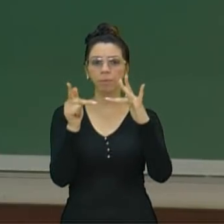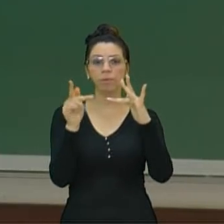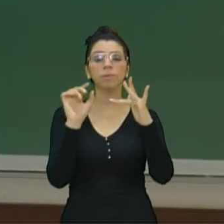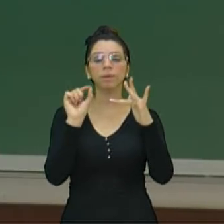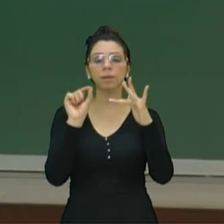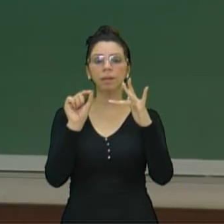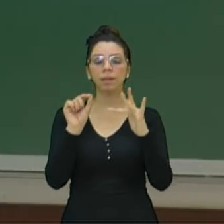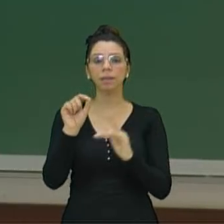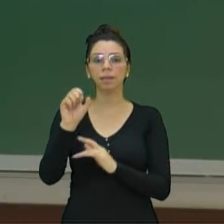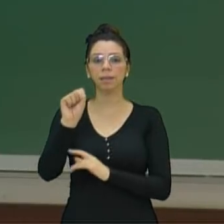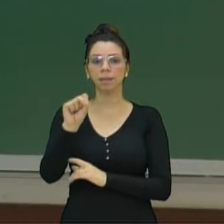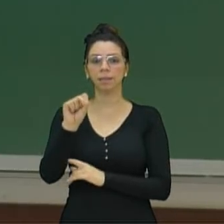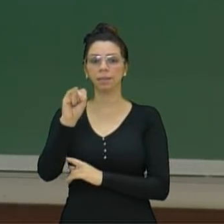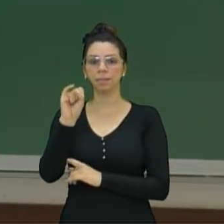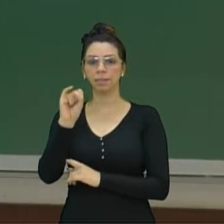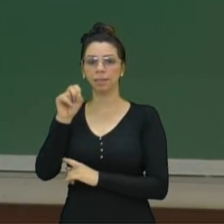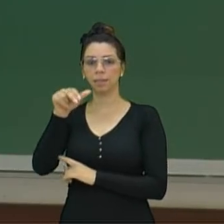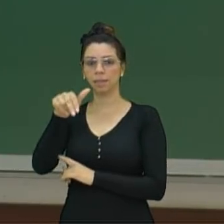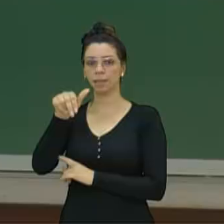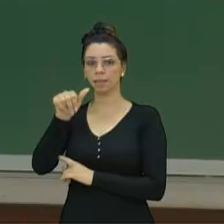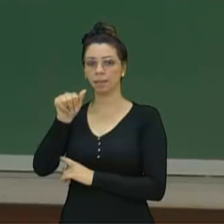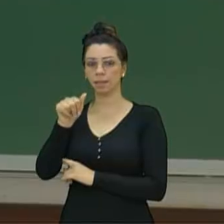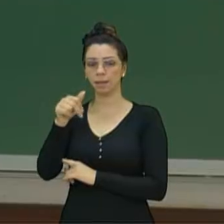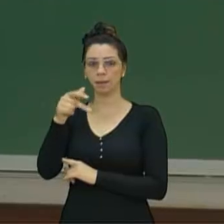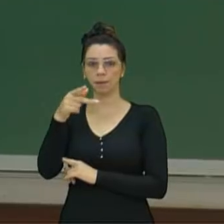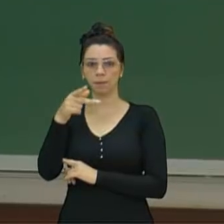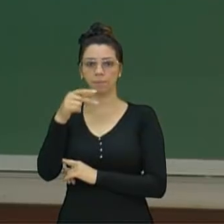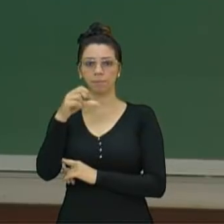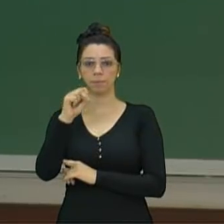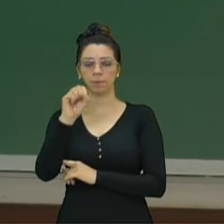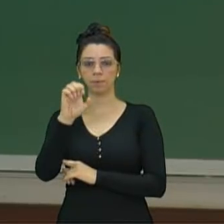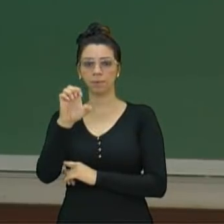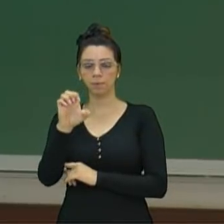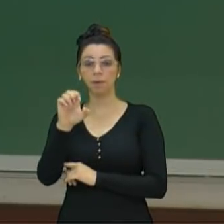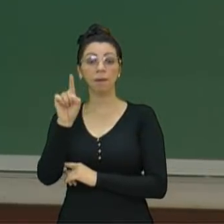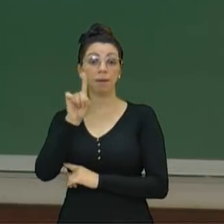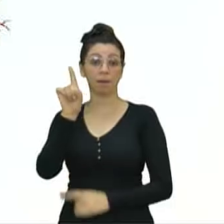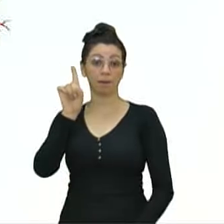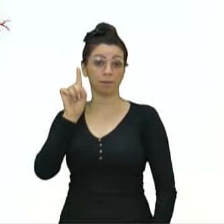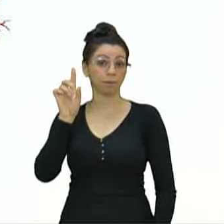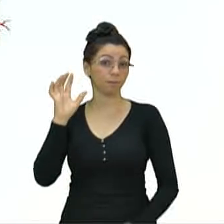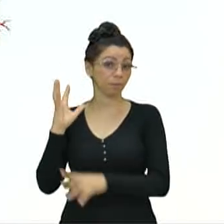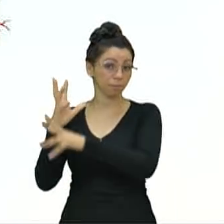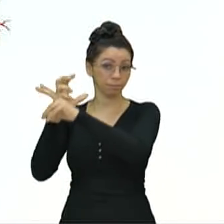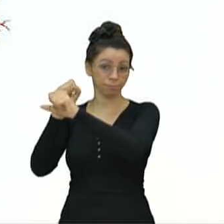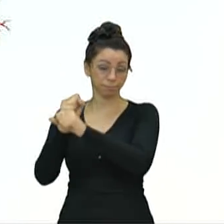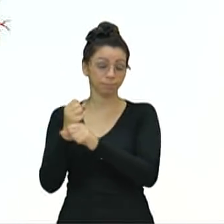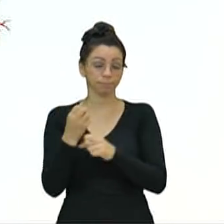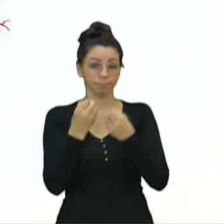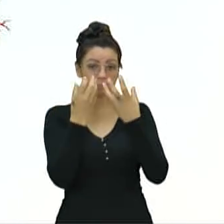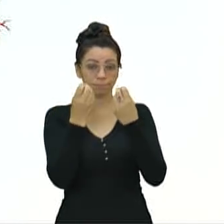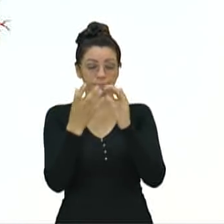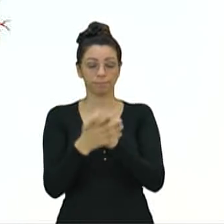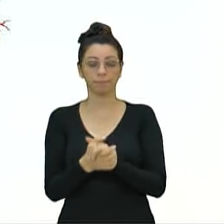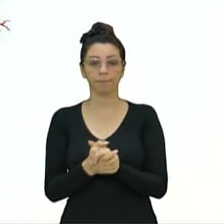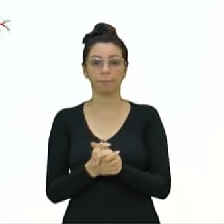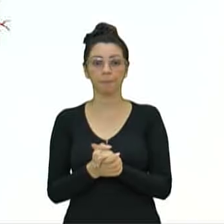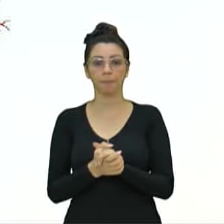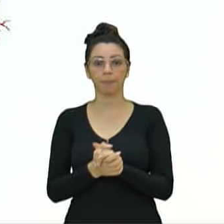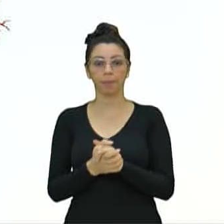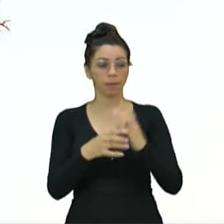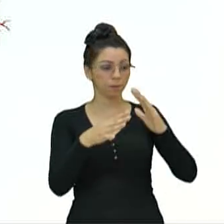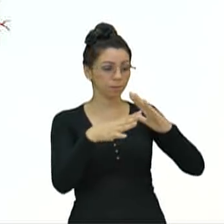sinapse. E é essa tela aqui que a gente vai relembrar essas informações. Então, o local em que dois neurônios ou